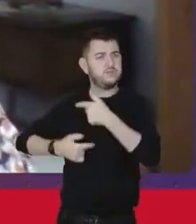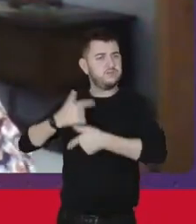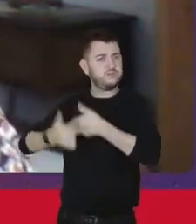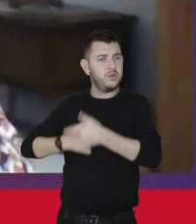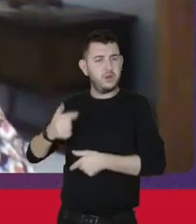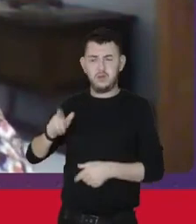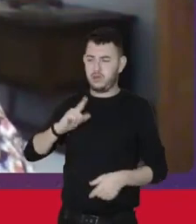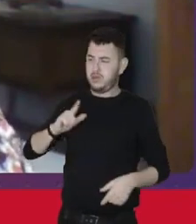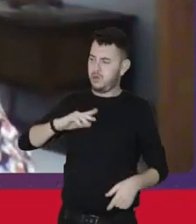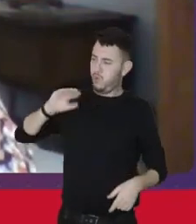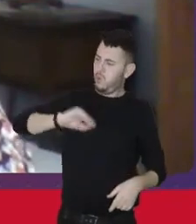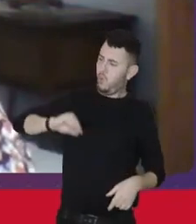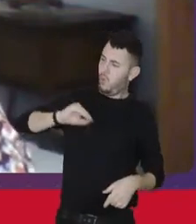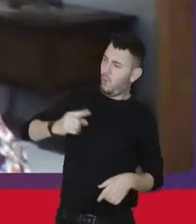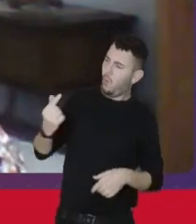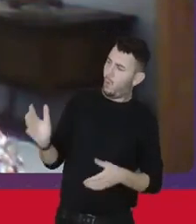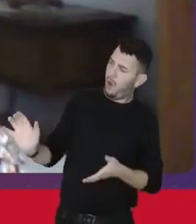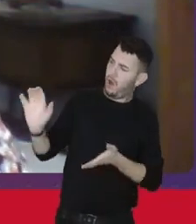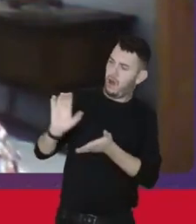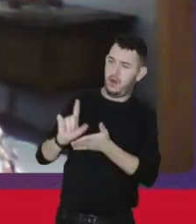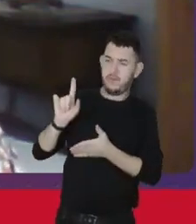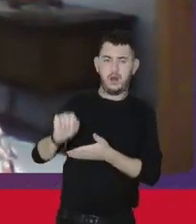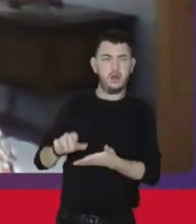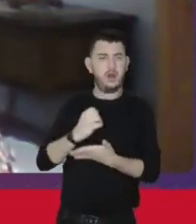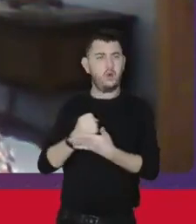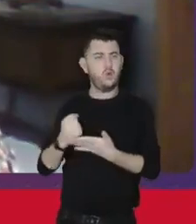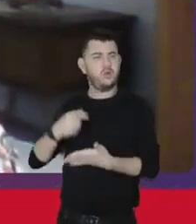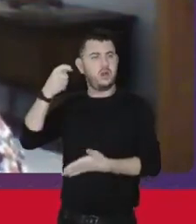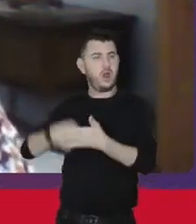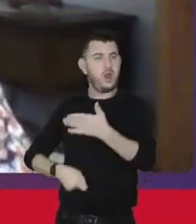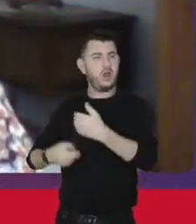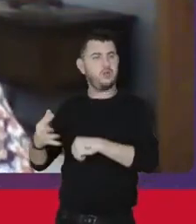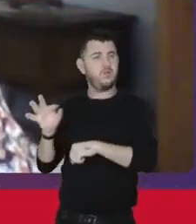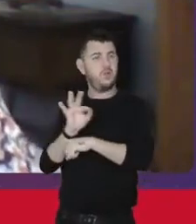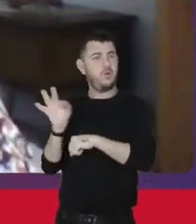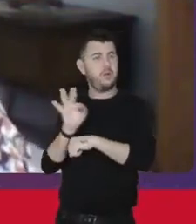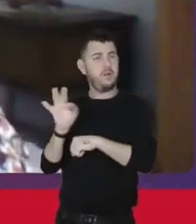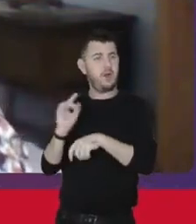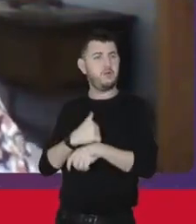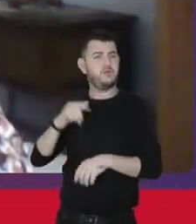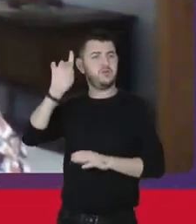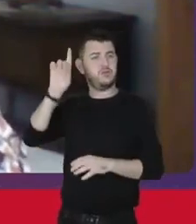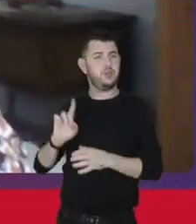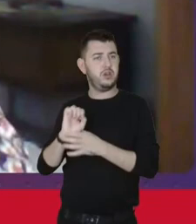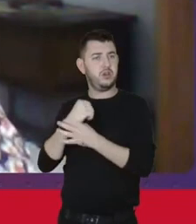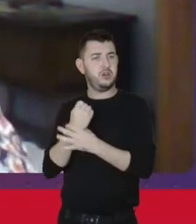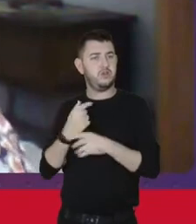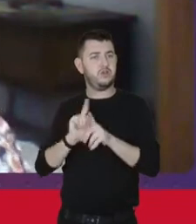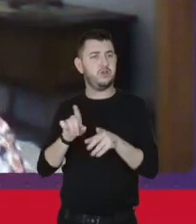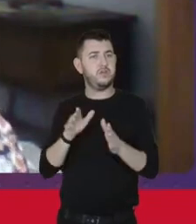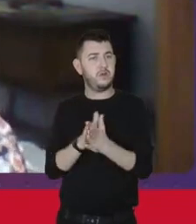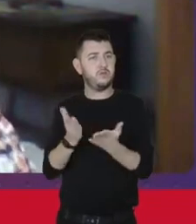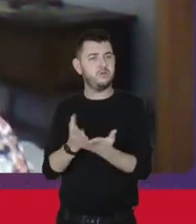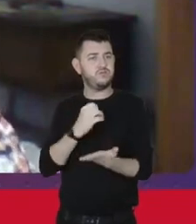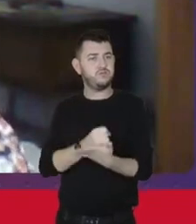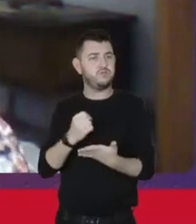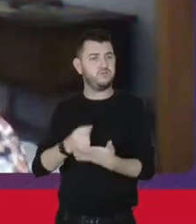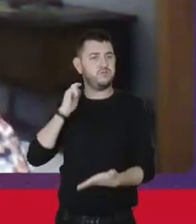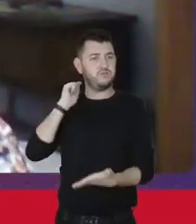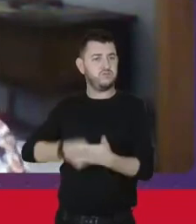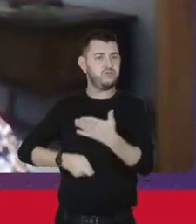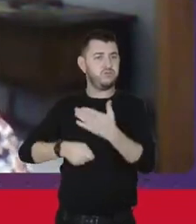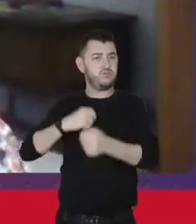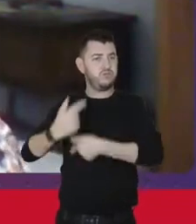do assalariamento, do vínculo formal, com direitos, com carteira de trabalho assinada, né? Há